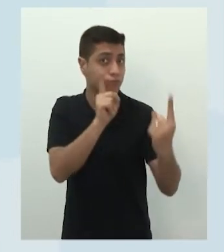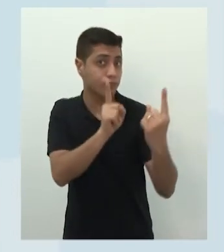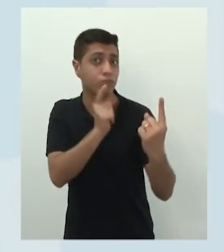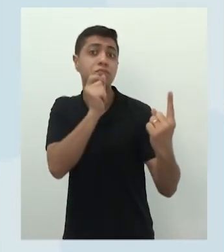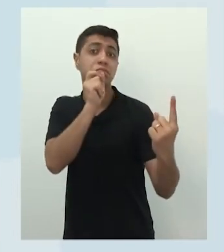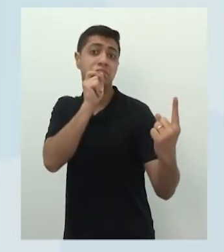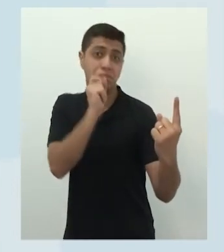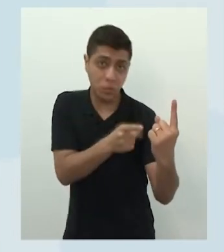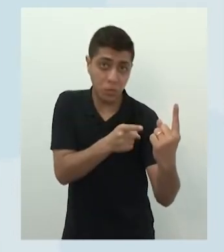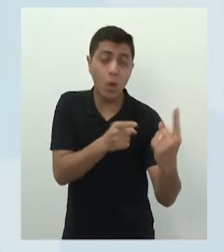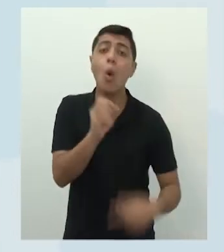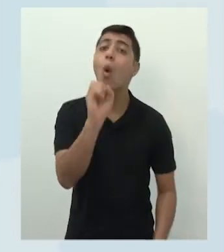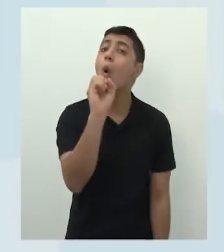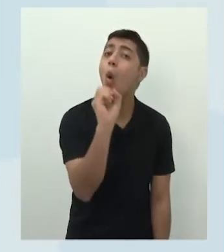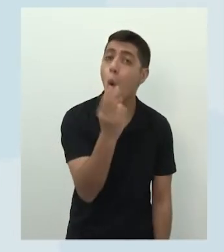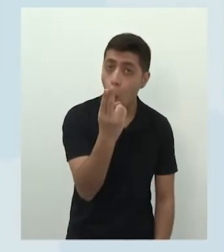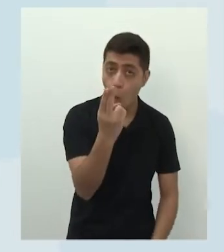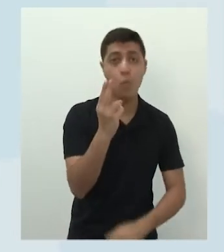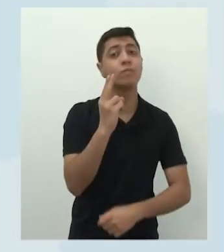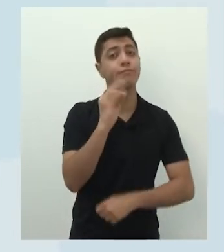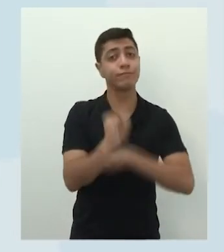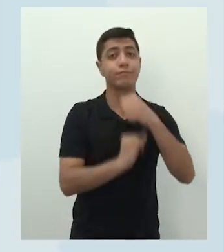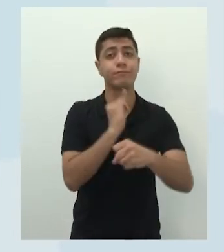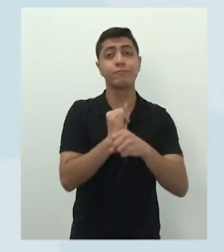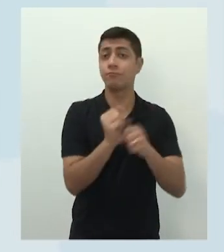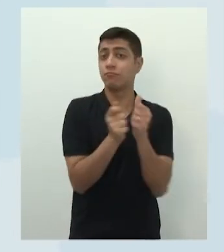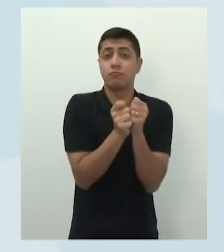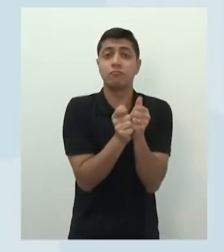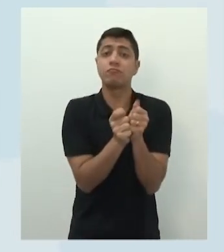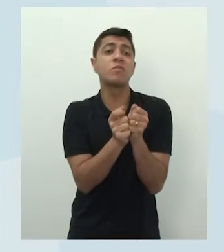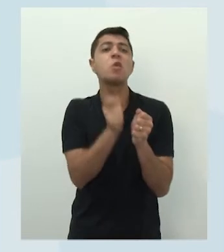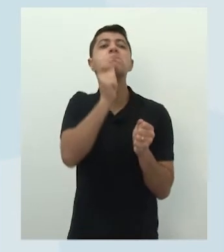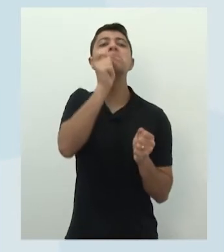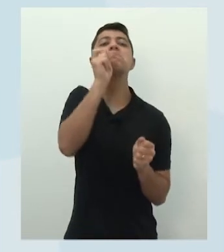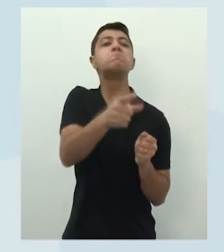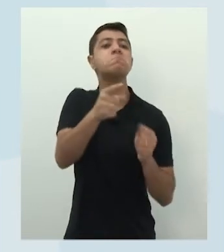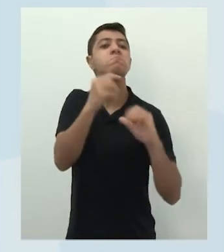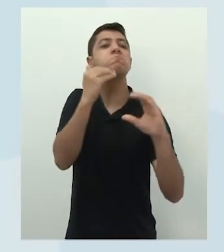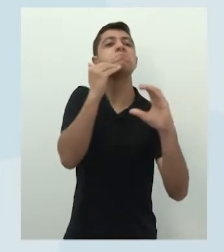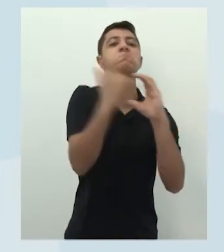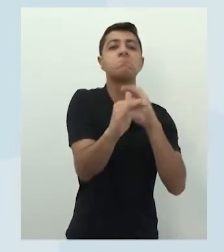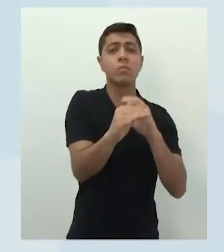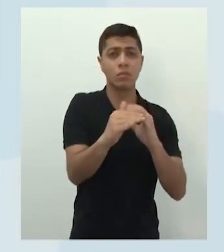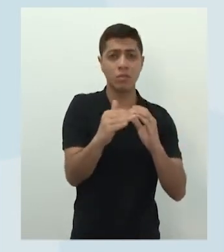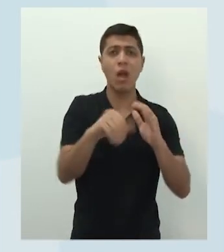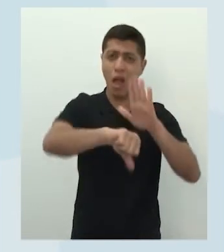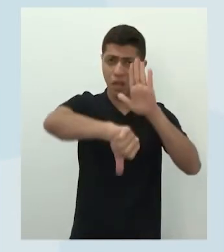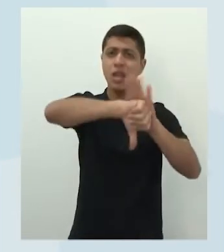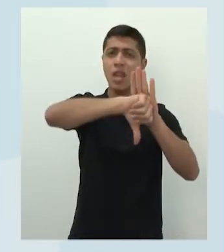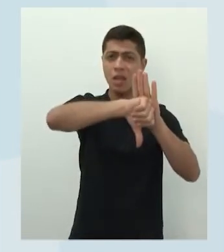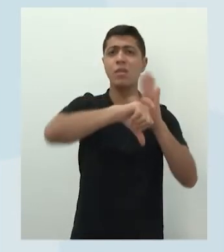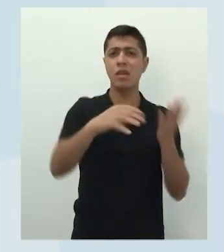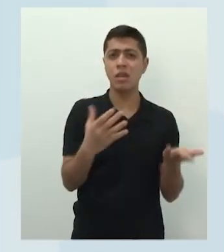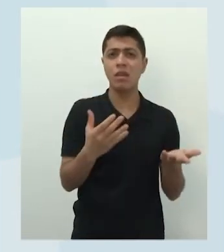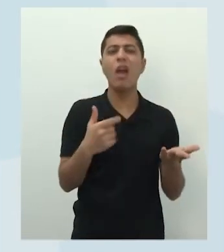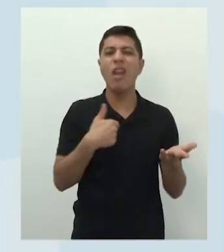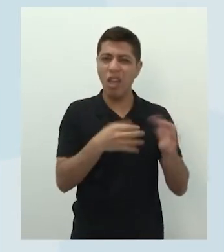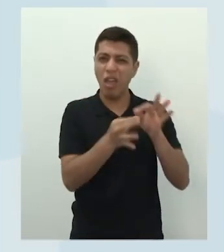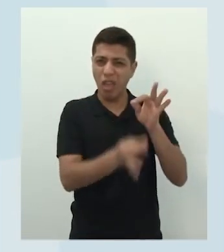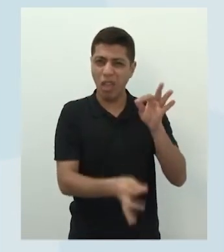precisamos gastar aqui minutos preciosos dessa nossa aula, que é curta, discutindo uma coisa que é bastante óbvia.